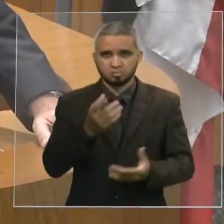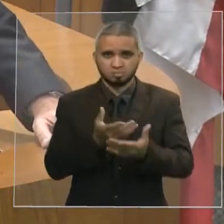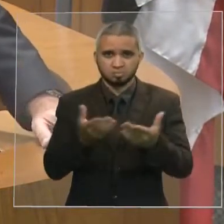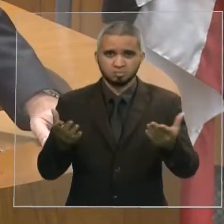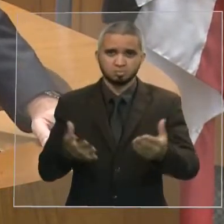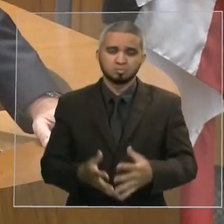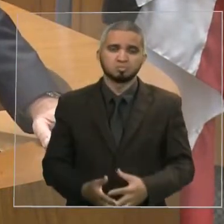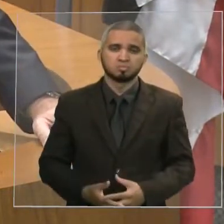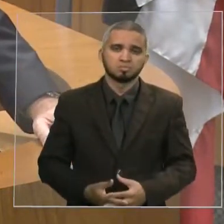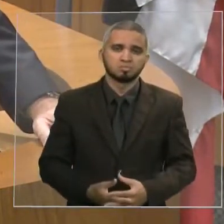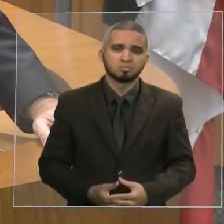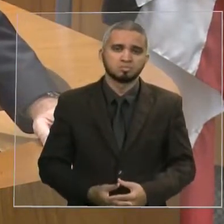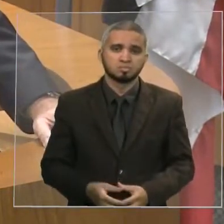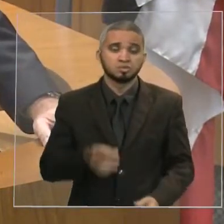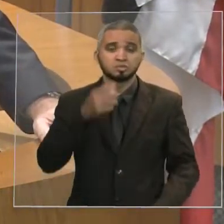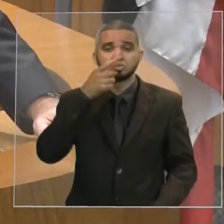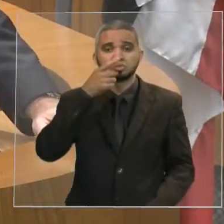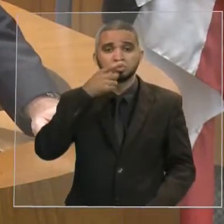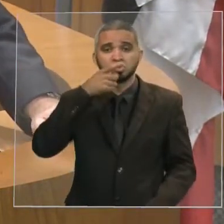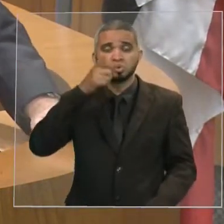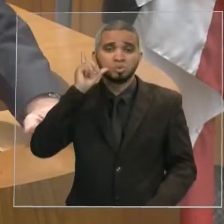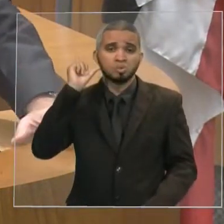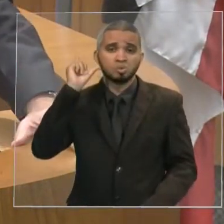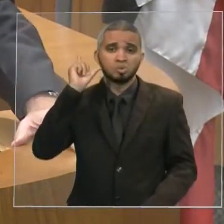o nobre deputado